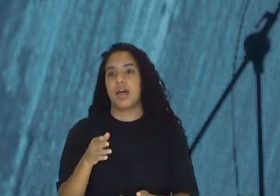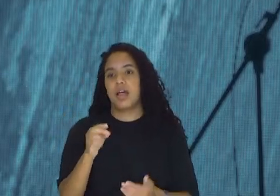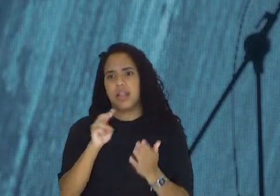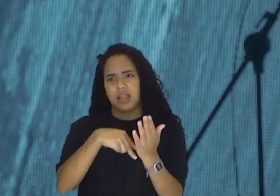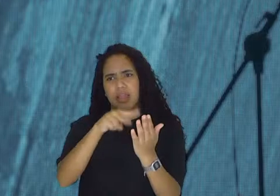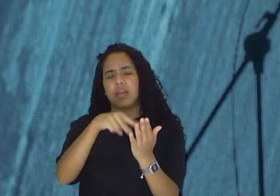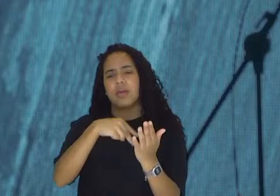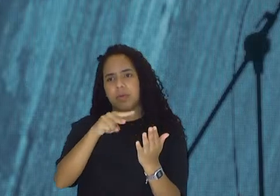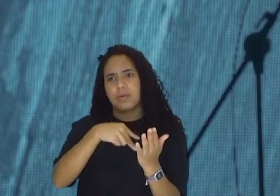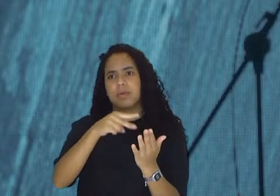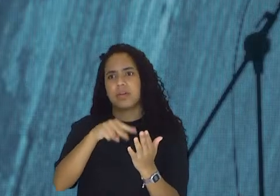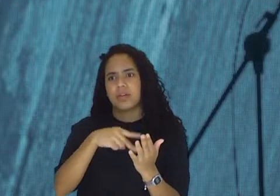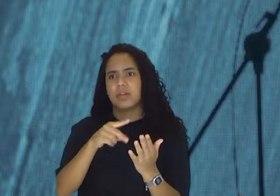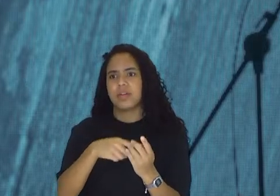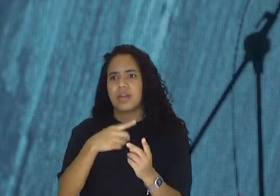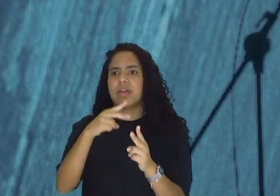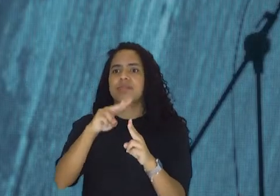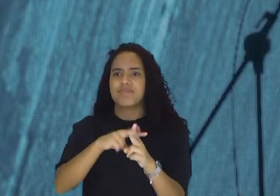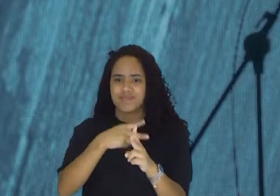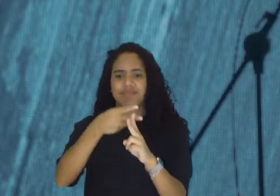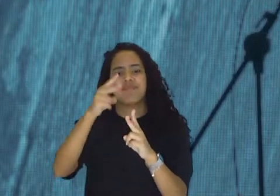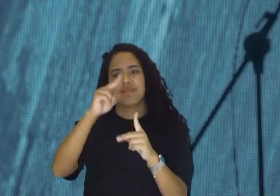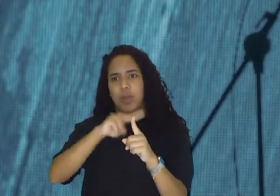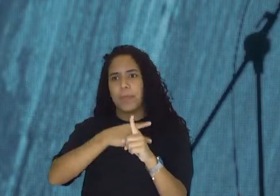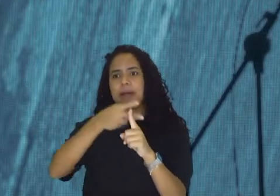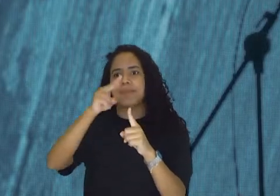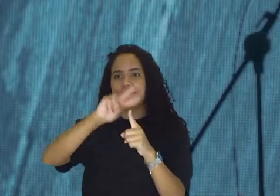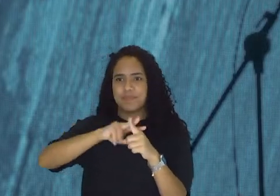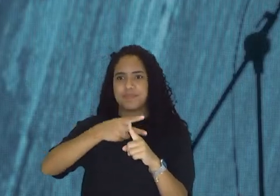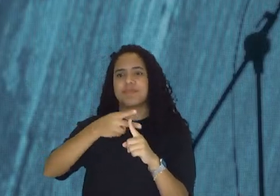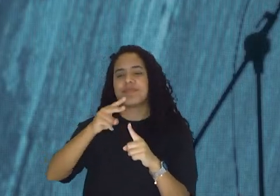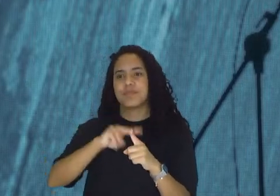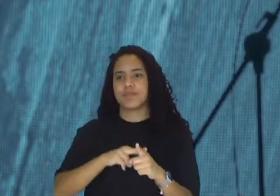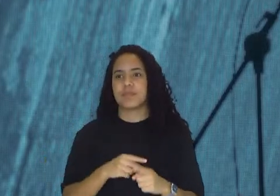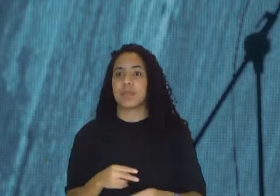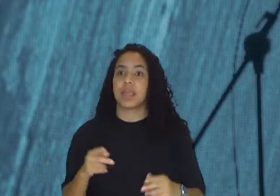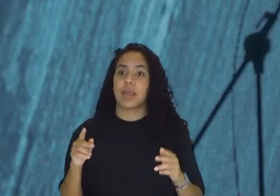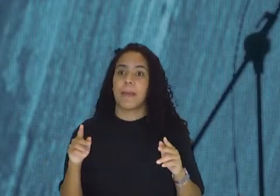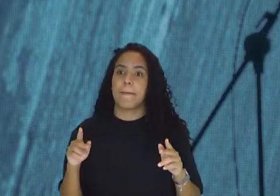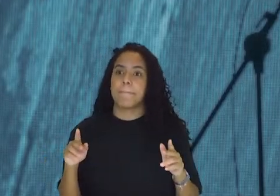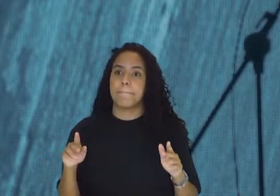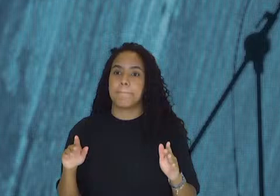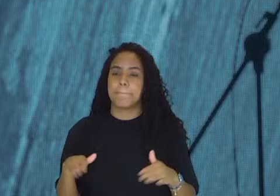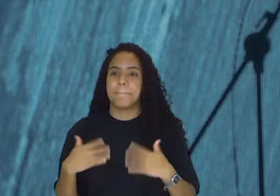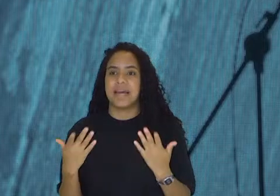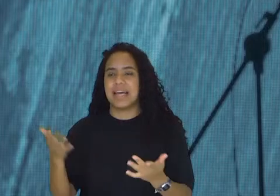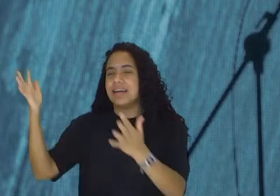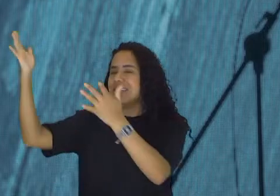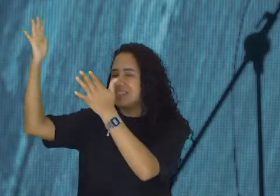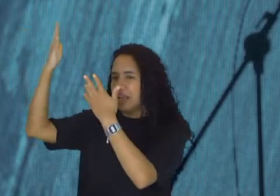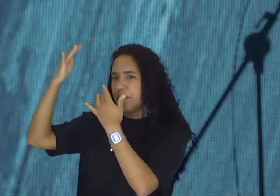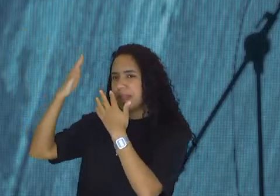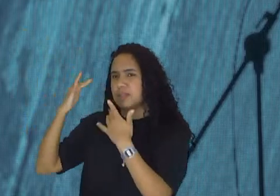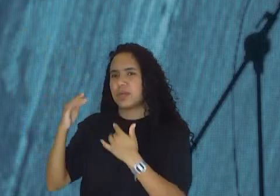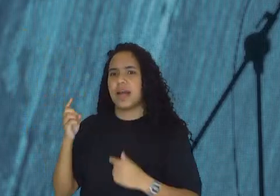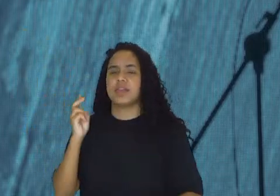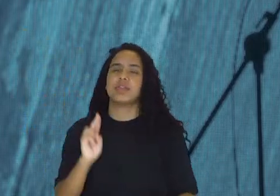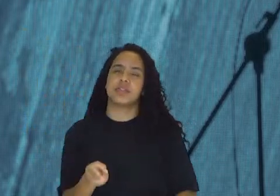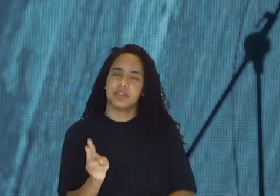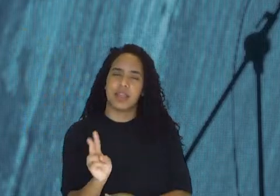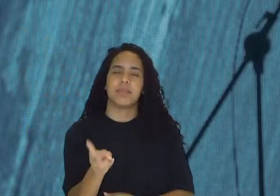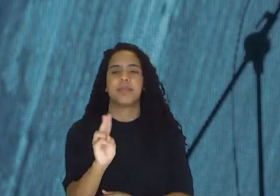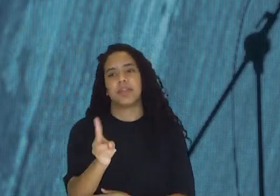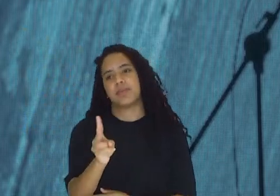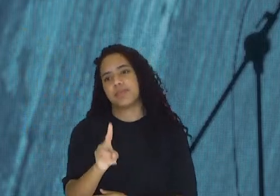4, 5, 6 vezes, nós somos ricamente abençoados, não é? Nós temos algumas, chegou alguns livros na livraria. Se você ainda